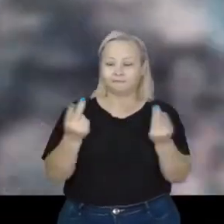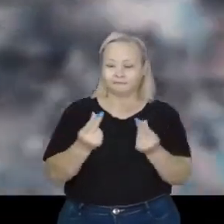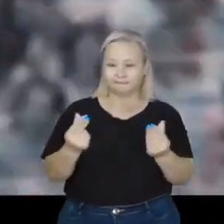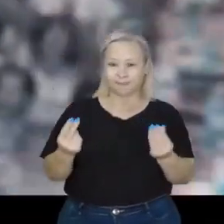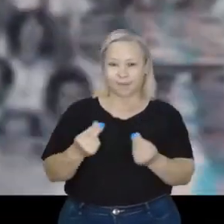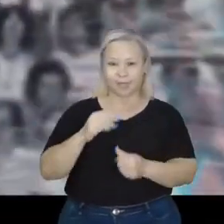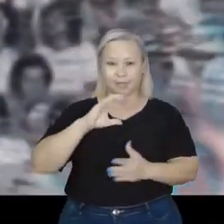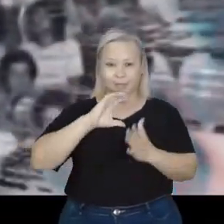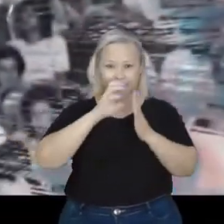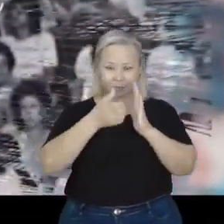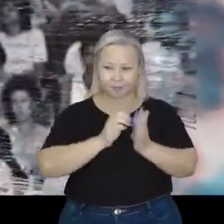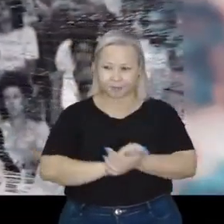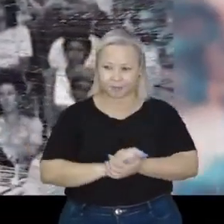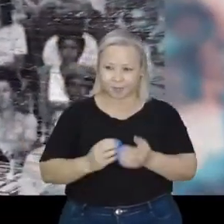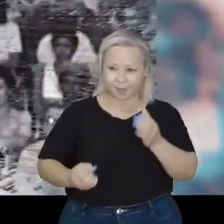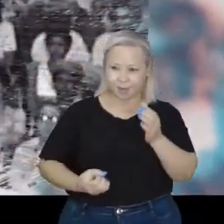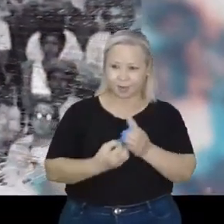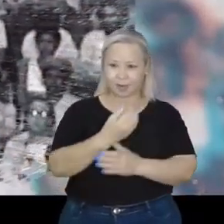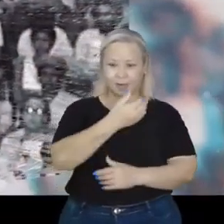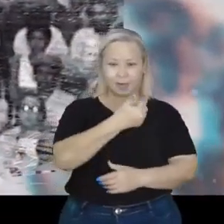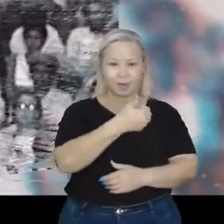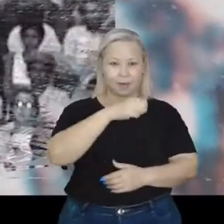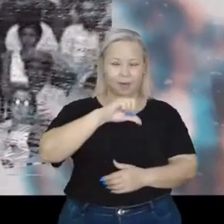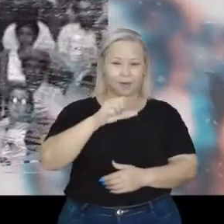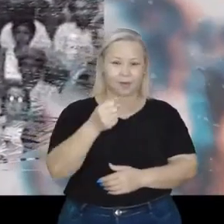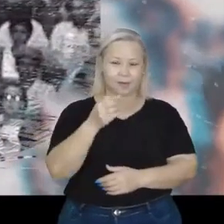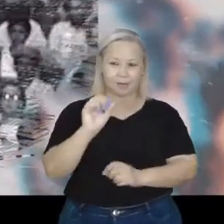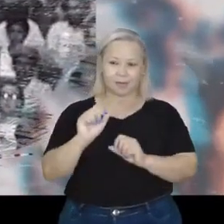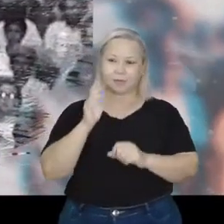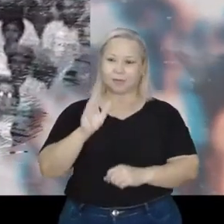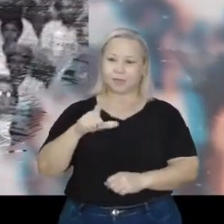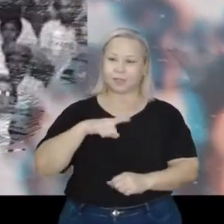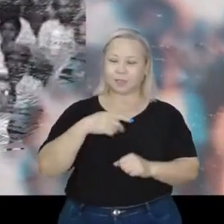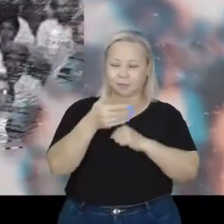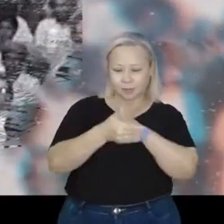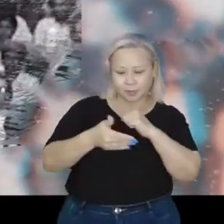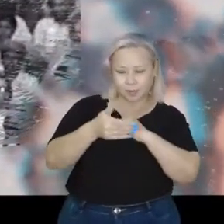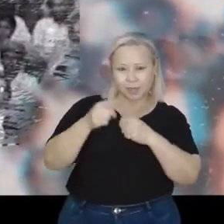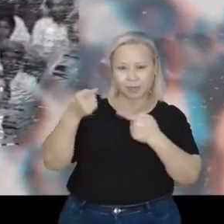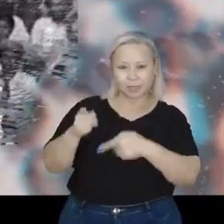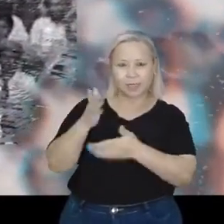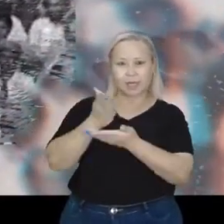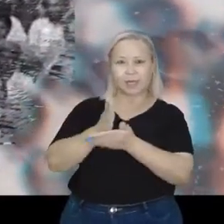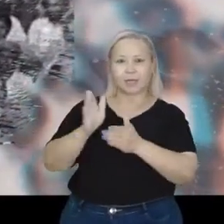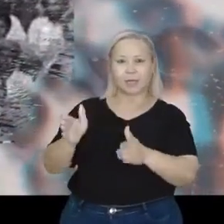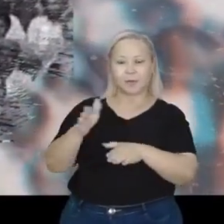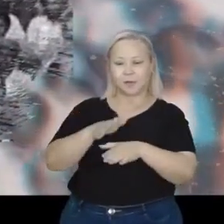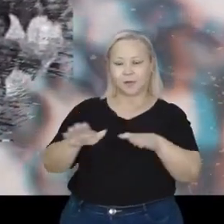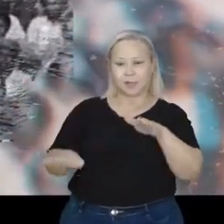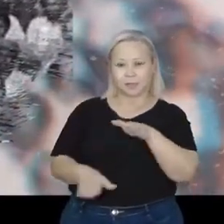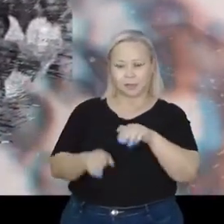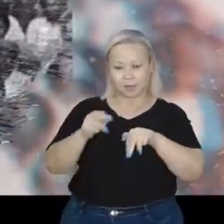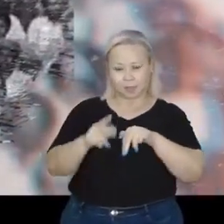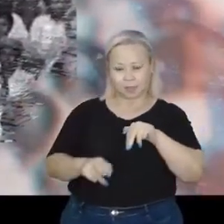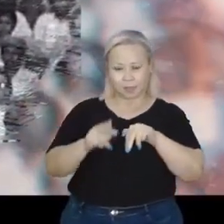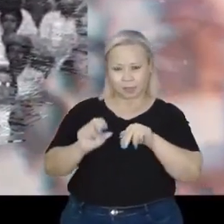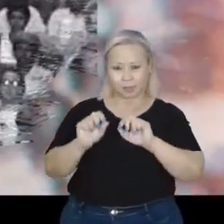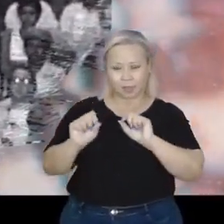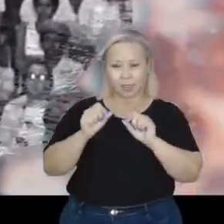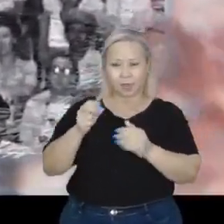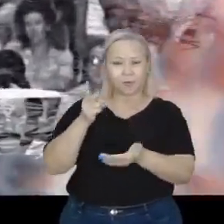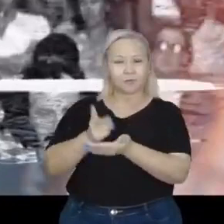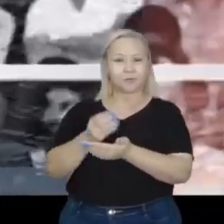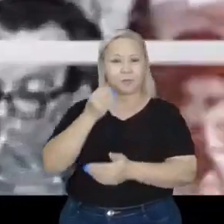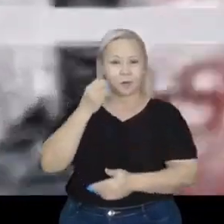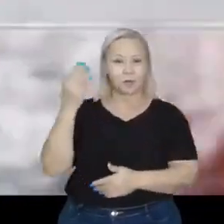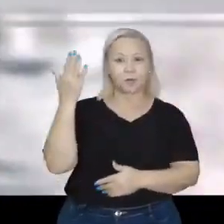partido. Quando foi fundado em 1980, já tinha em sua base o combate à desigualdade de gênero, e isso só foi se